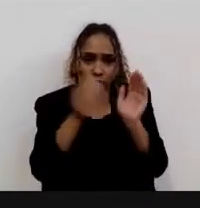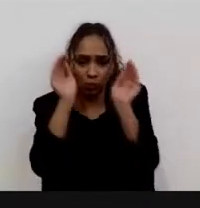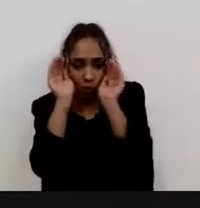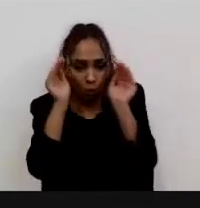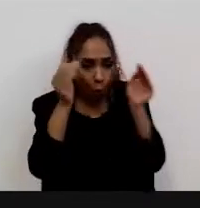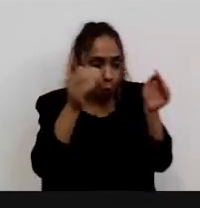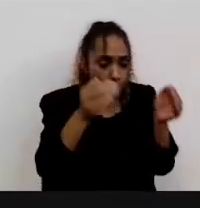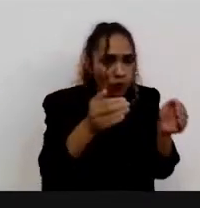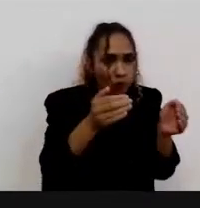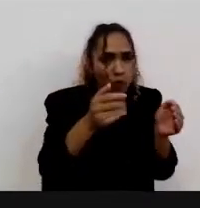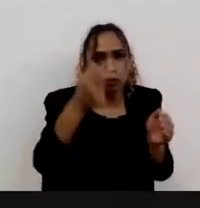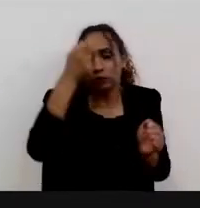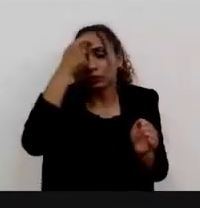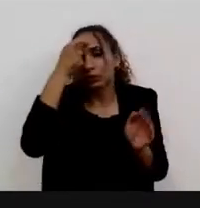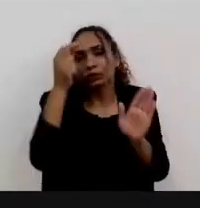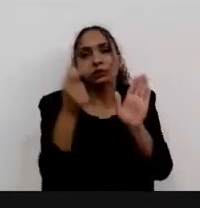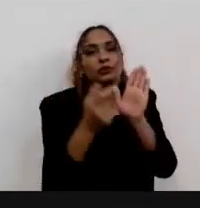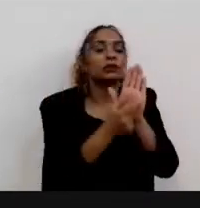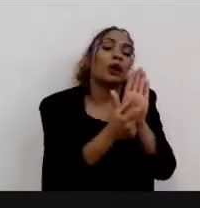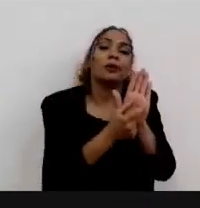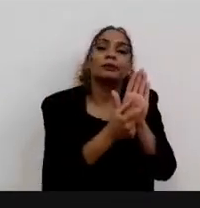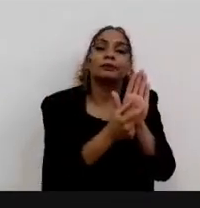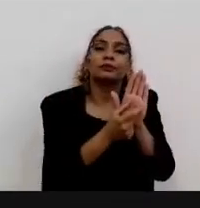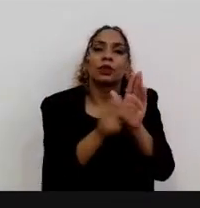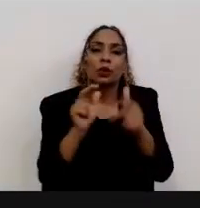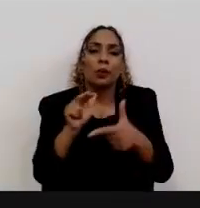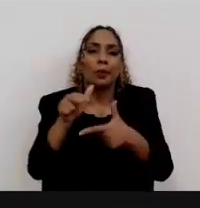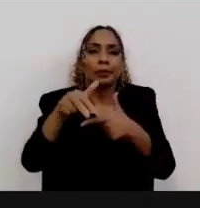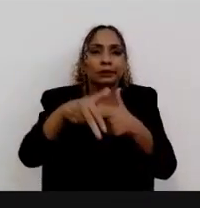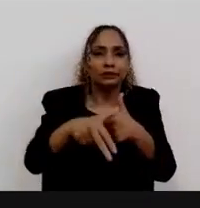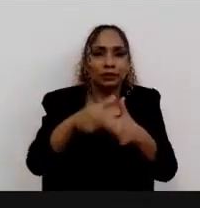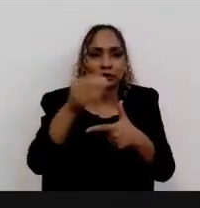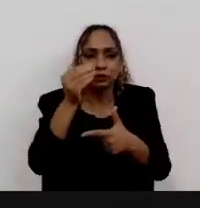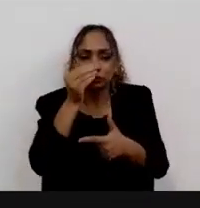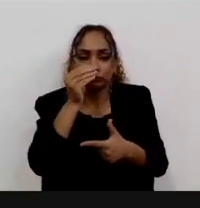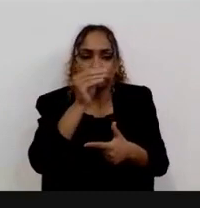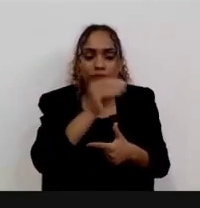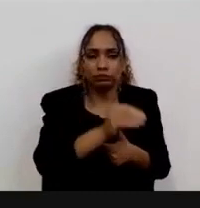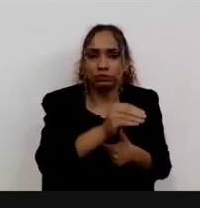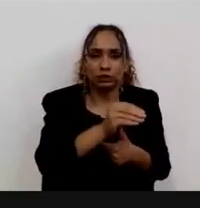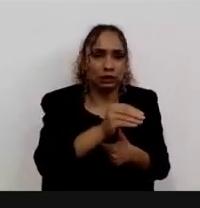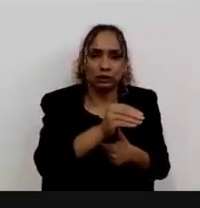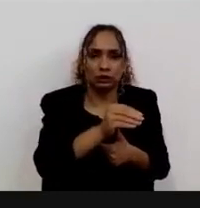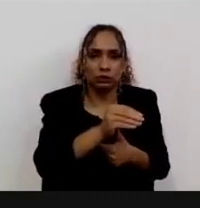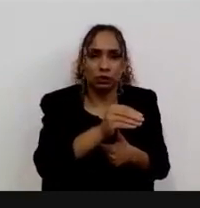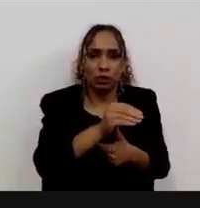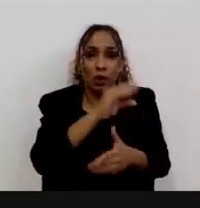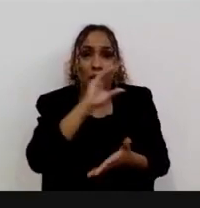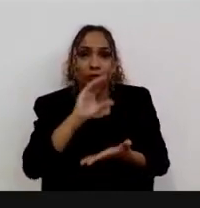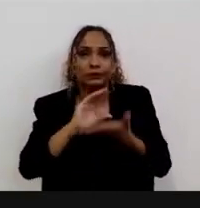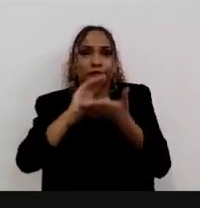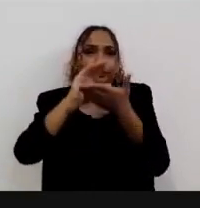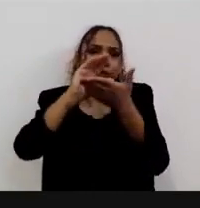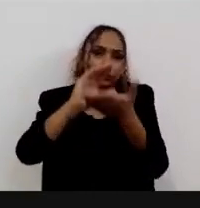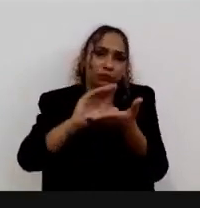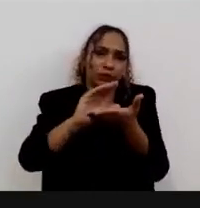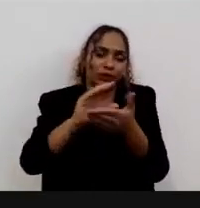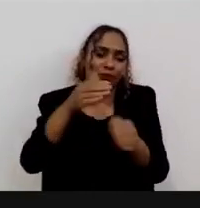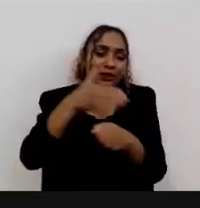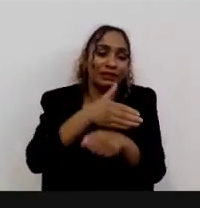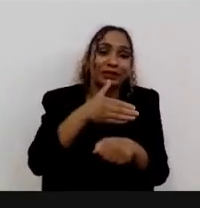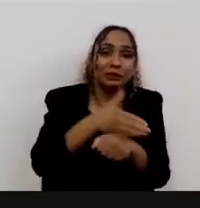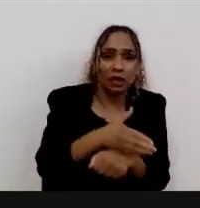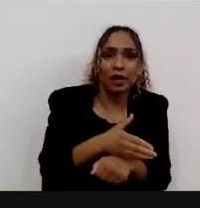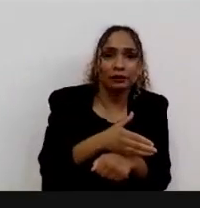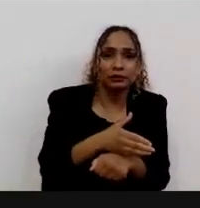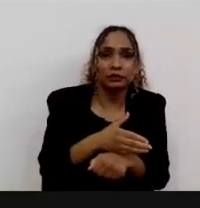essa questão da inteligência artificial, e o metaverso ficou um pouco esquecido porque o investimento para que isso fique